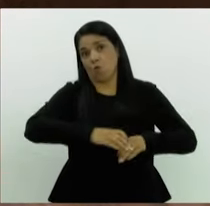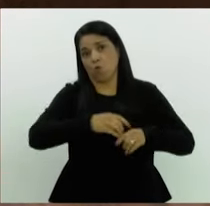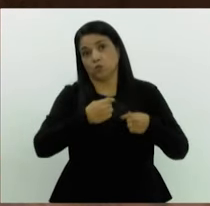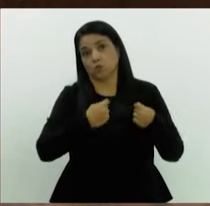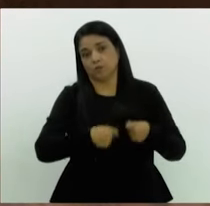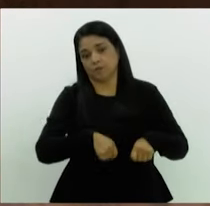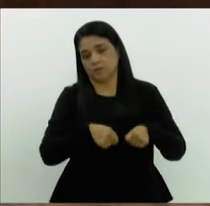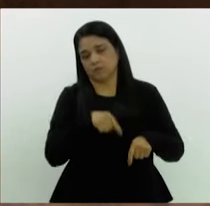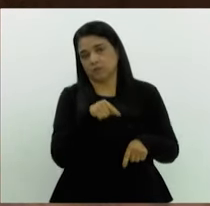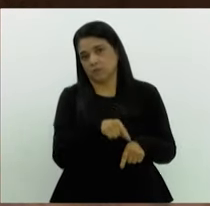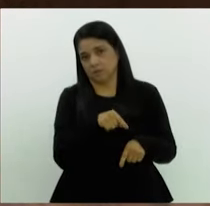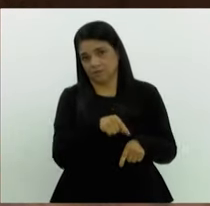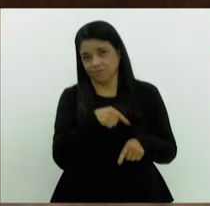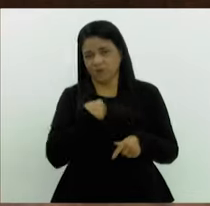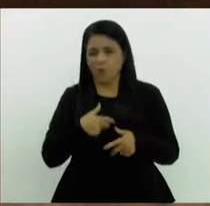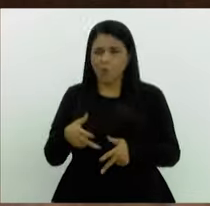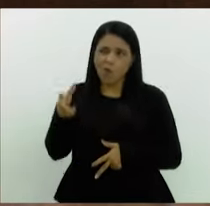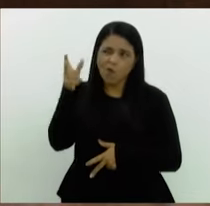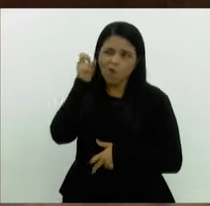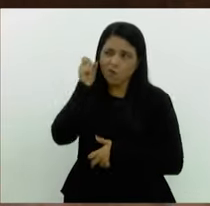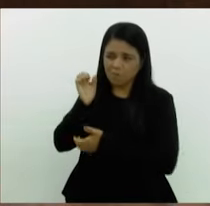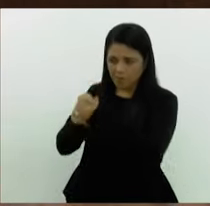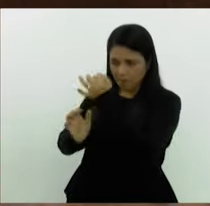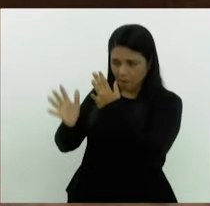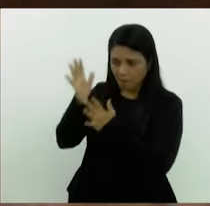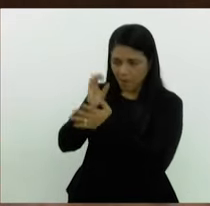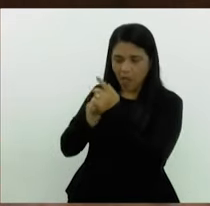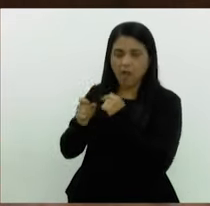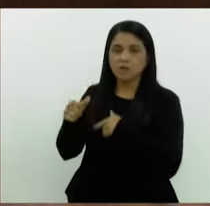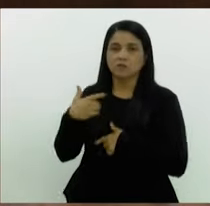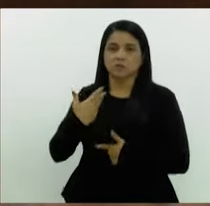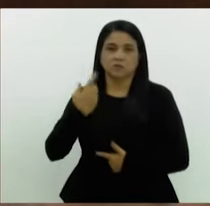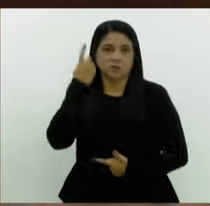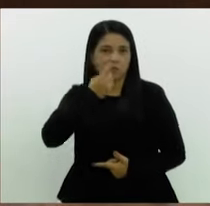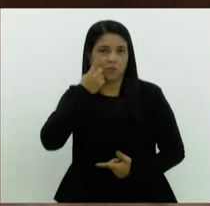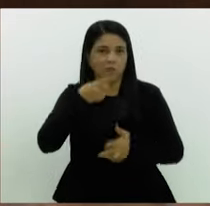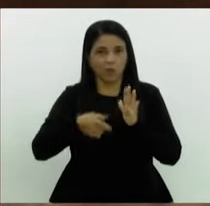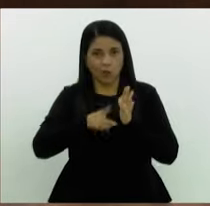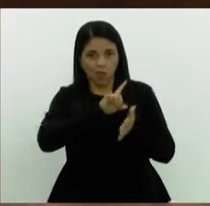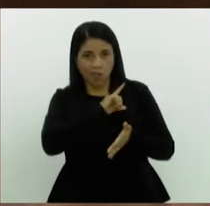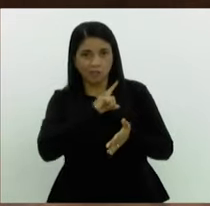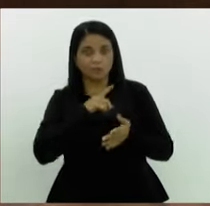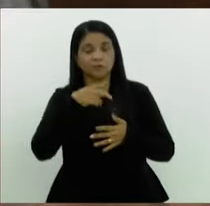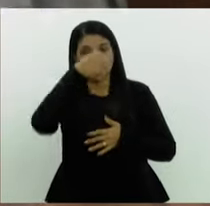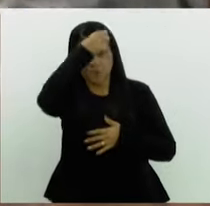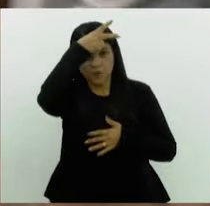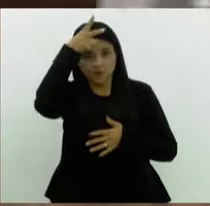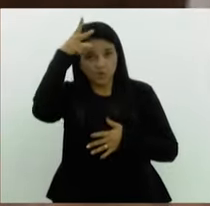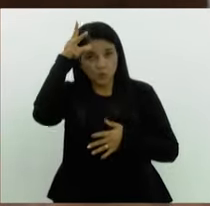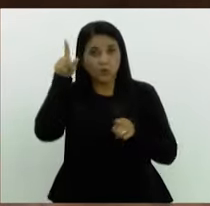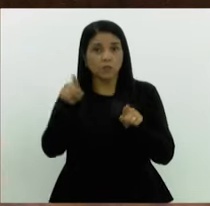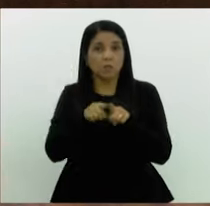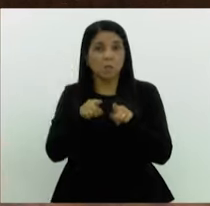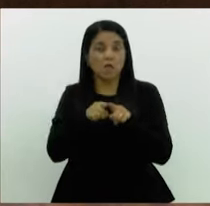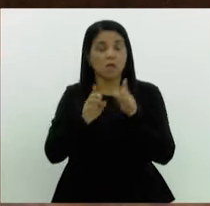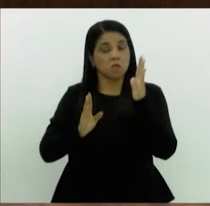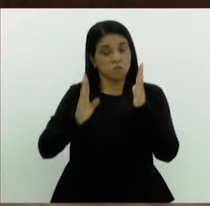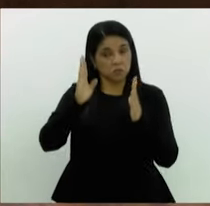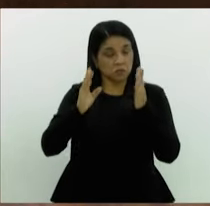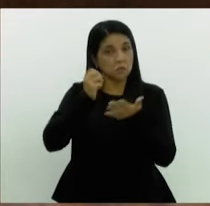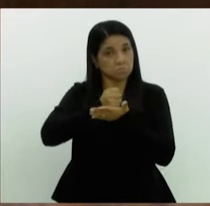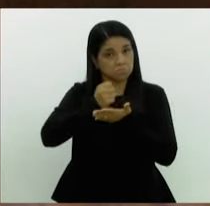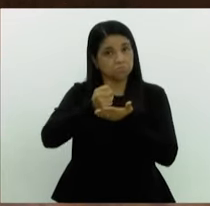atentamente os colegas que falaram das prefeituras, que também fazem contratação temporária. E é